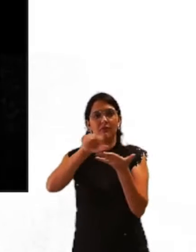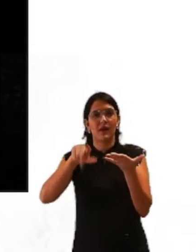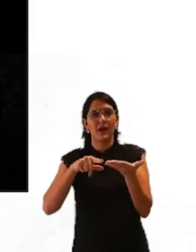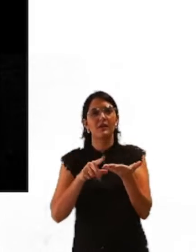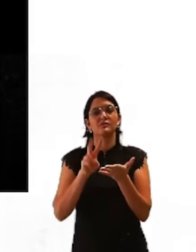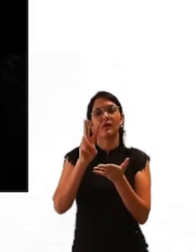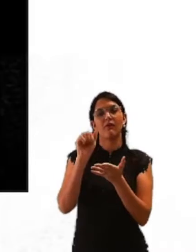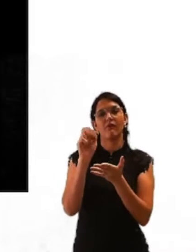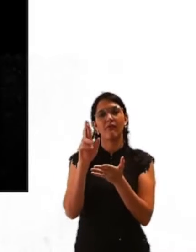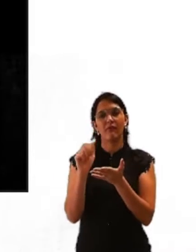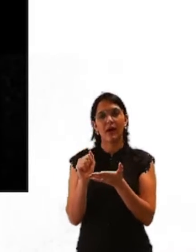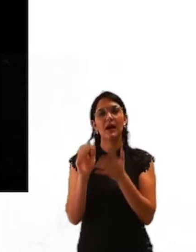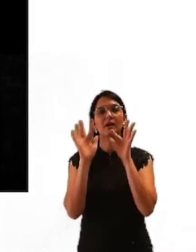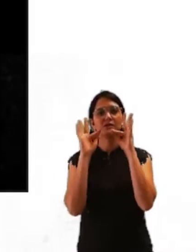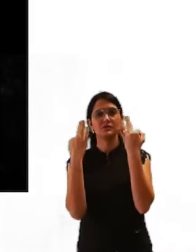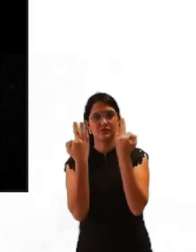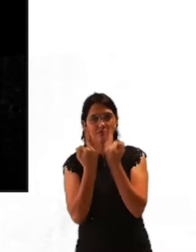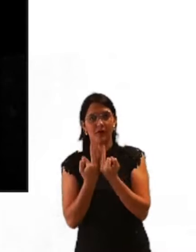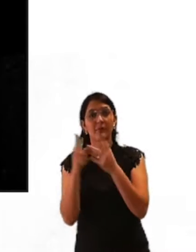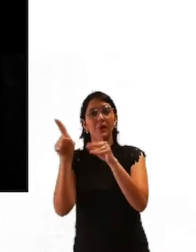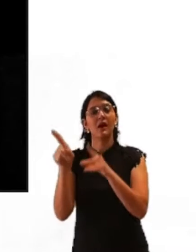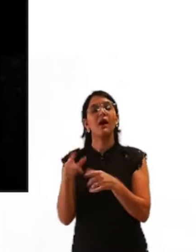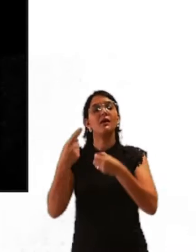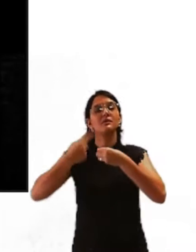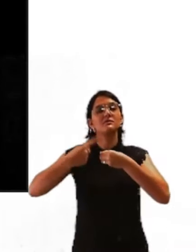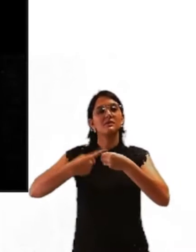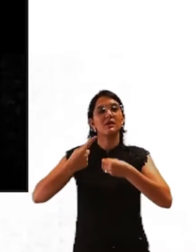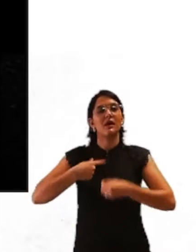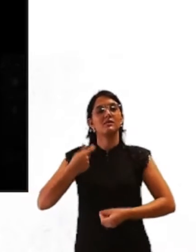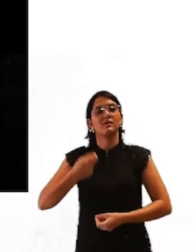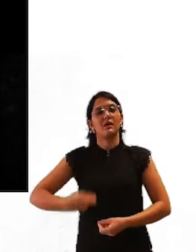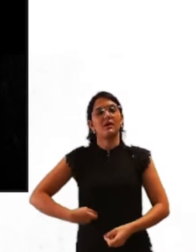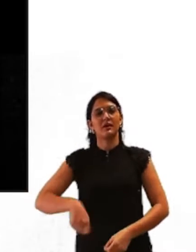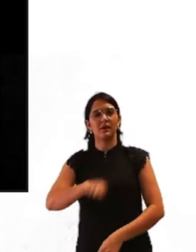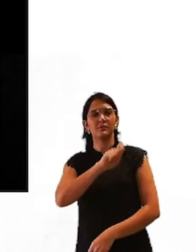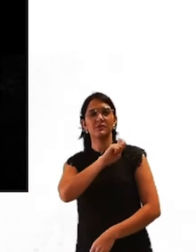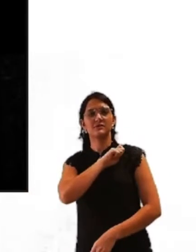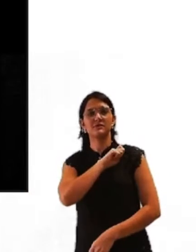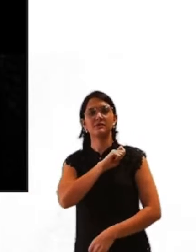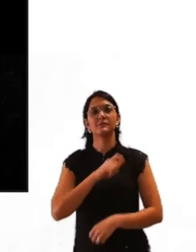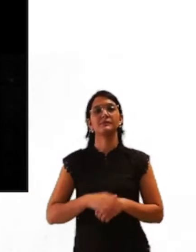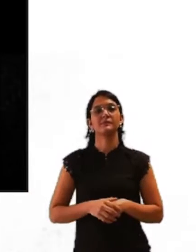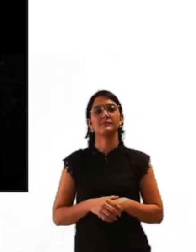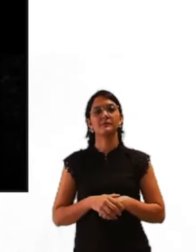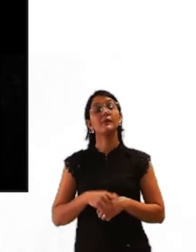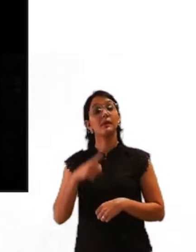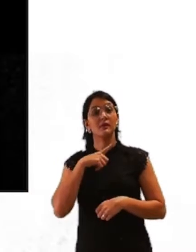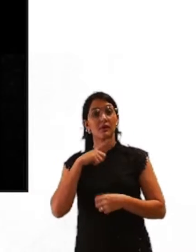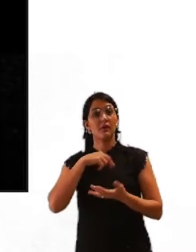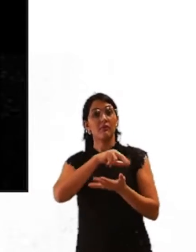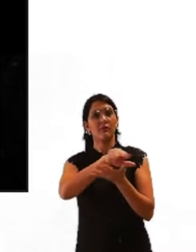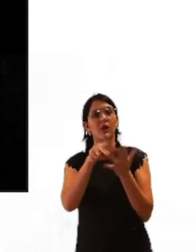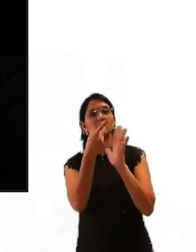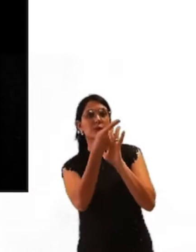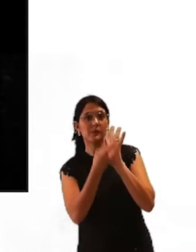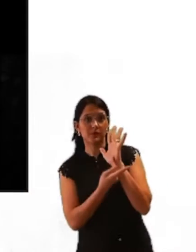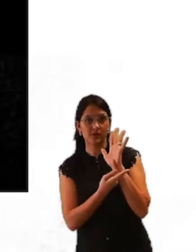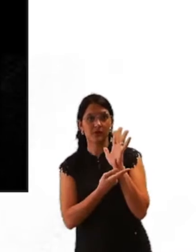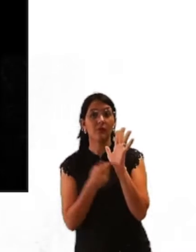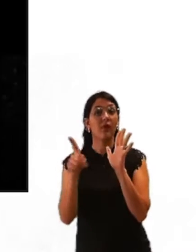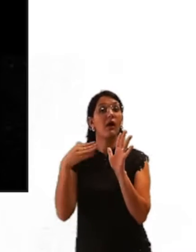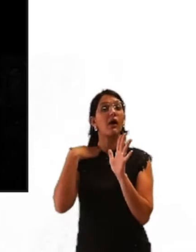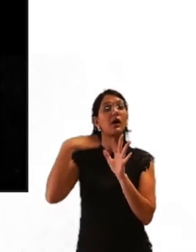varas de família de Anápolis, entre abril e dezembro de 2019. Projeto ADOS. Essa aqui é a